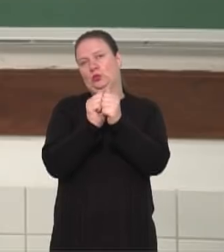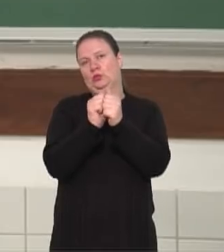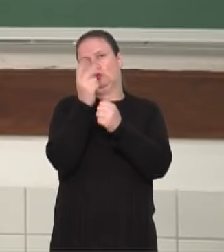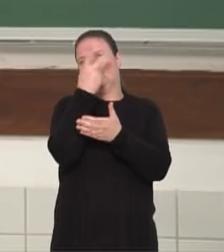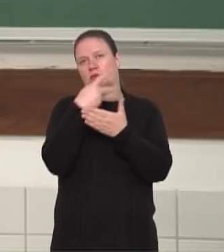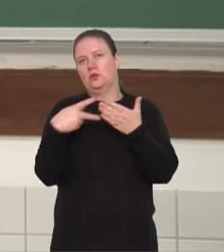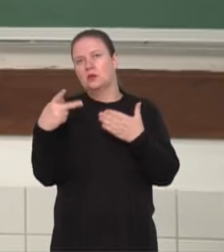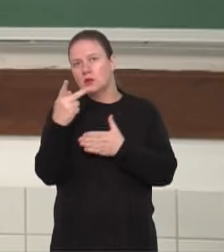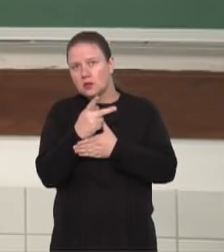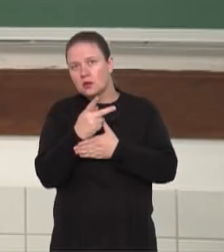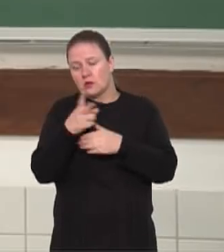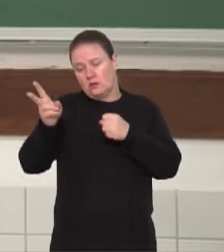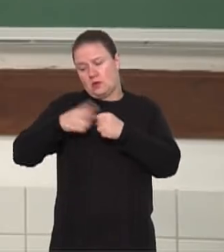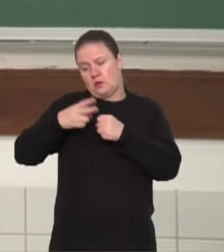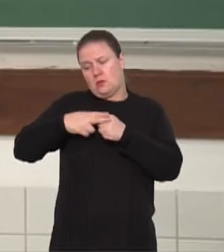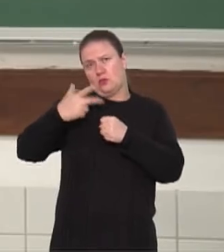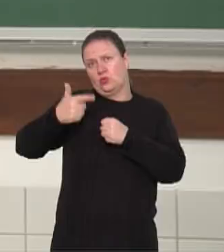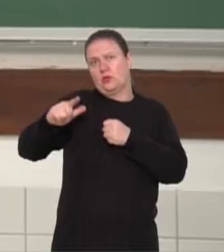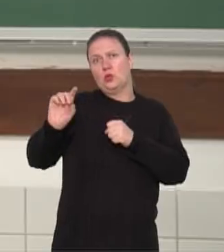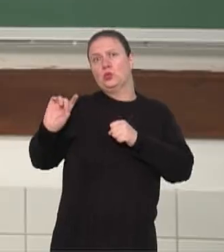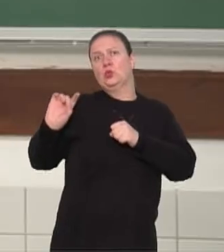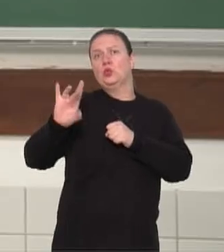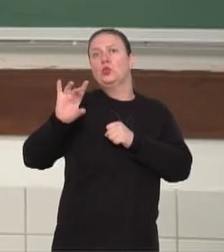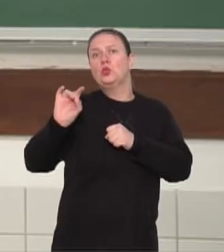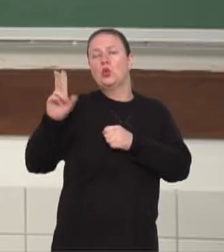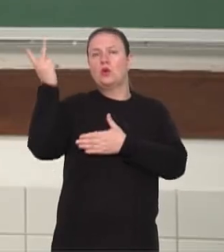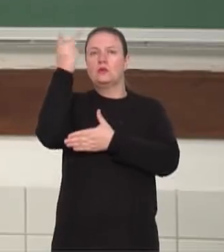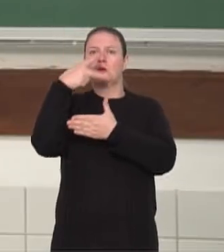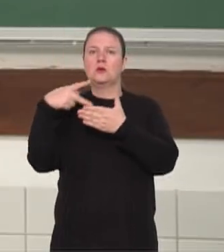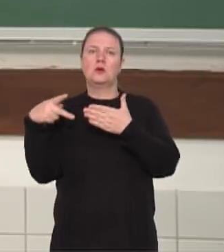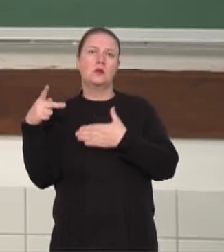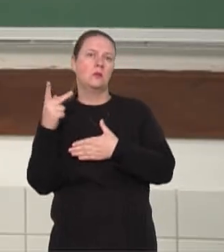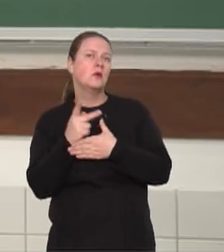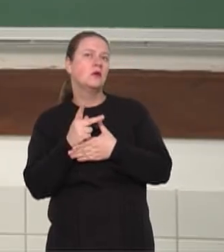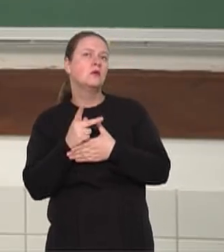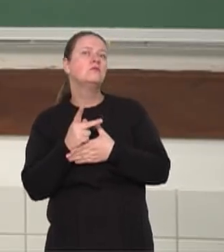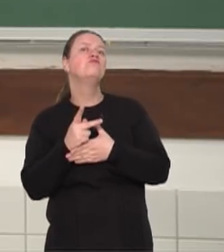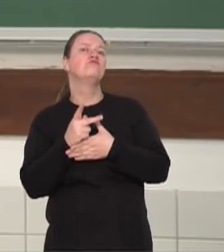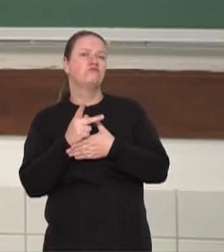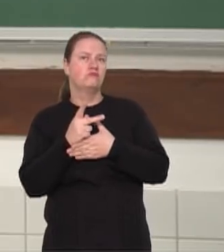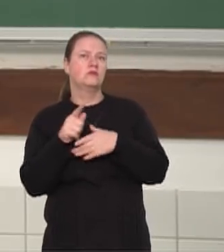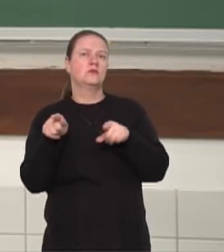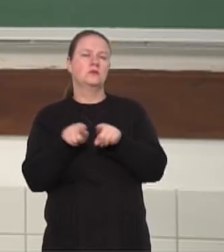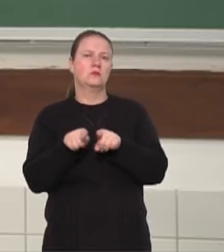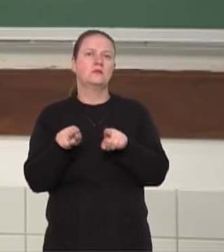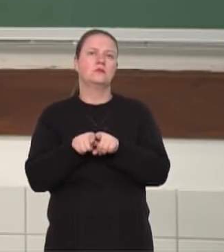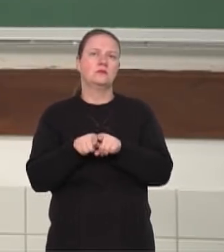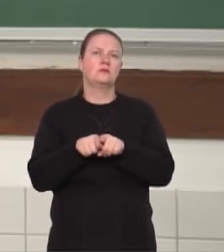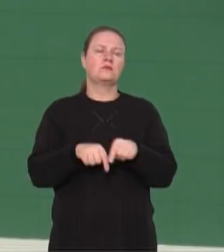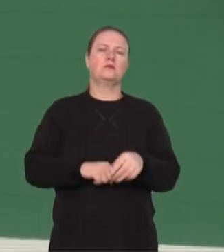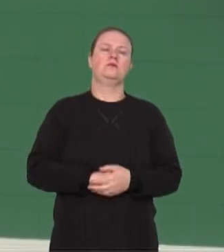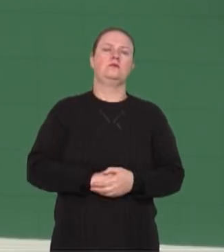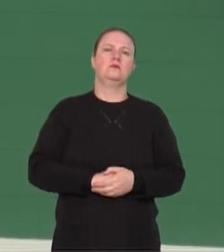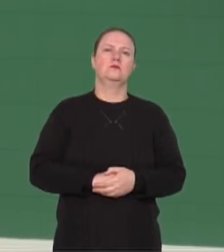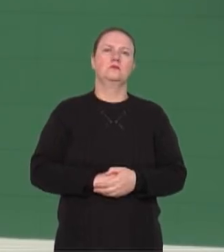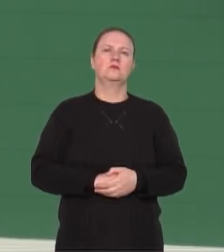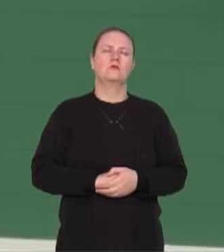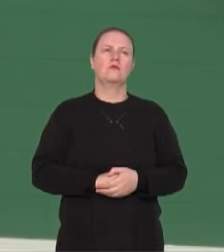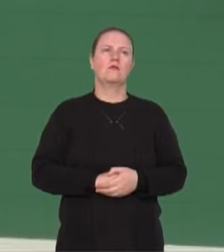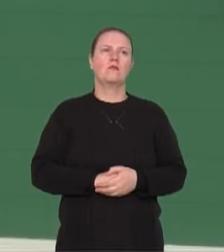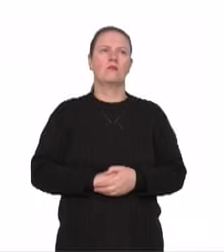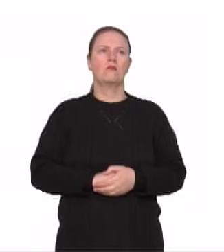não verbal são os desenhos utilizados para sensibilizar o leitor para aquele assunto, né? que o enunciador pretende